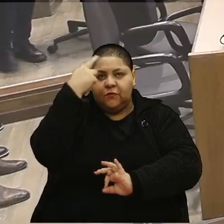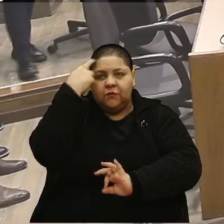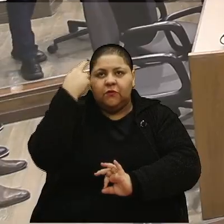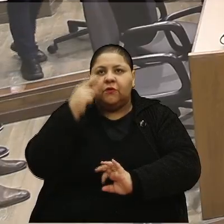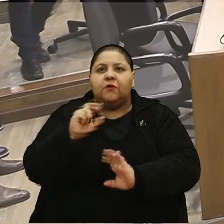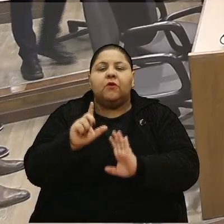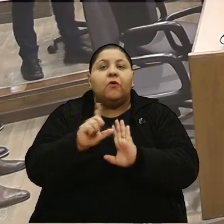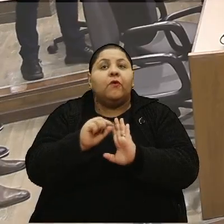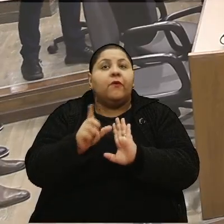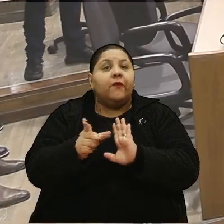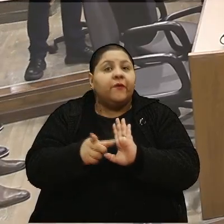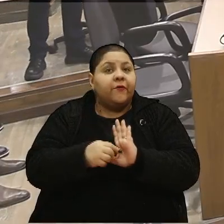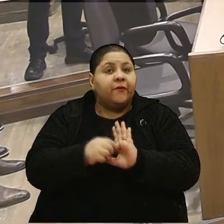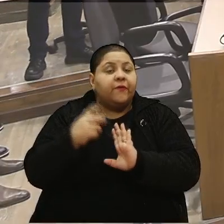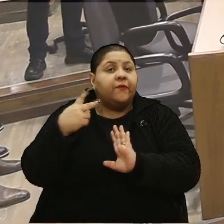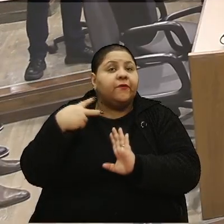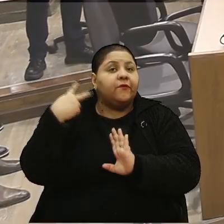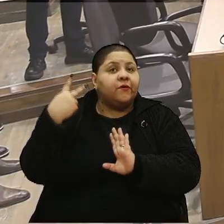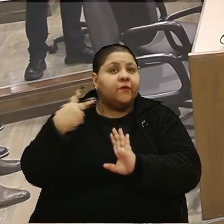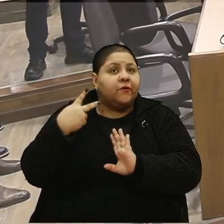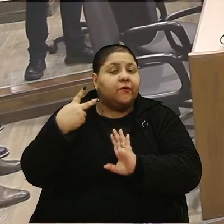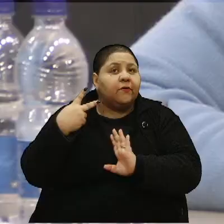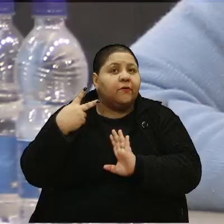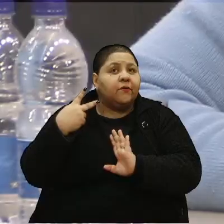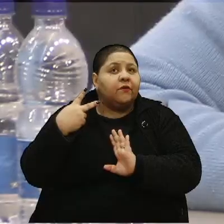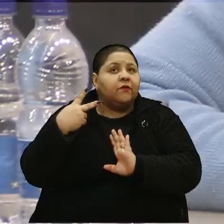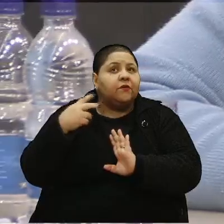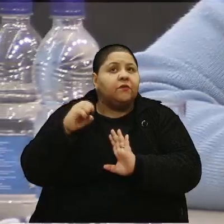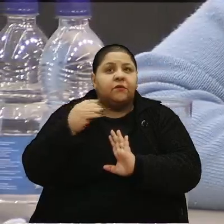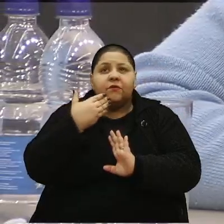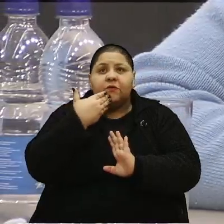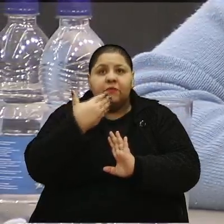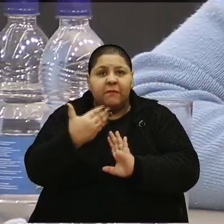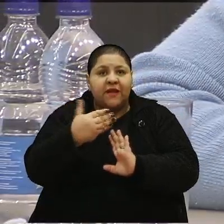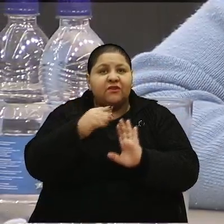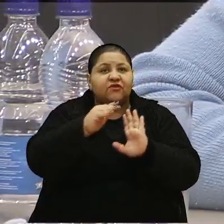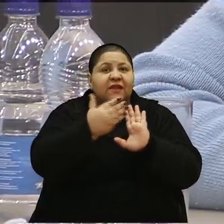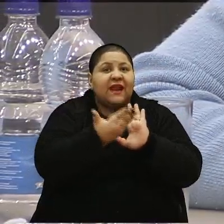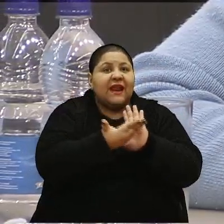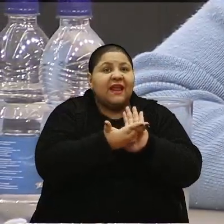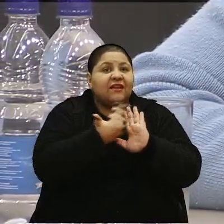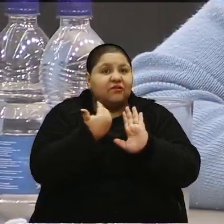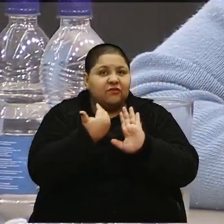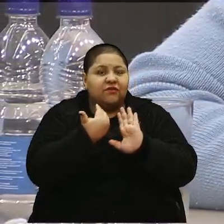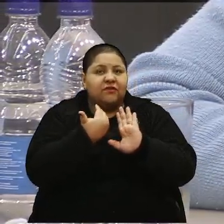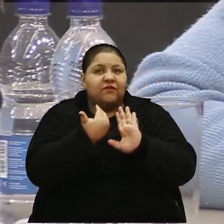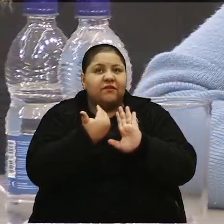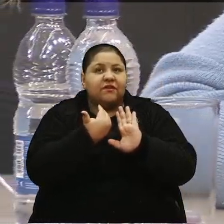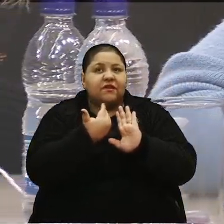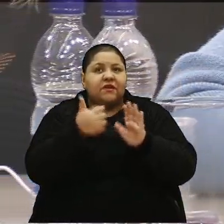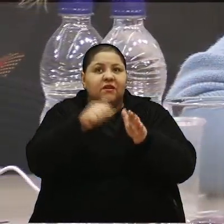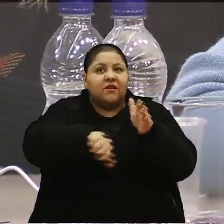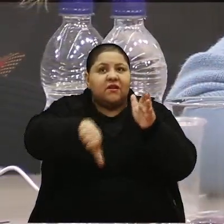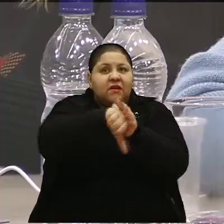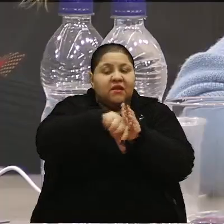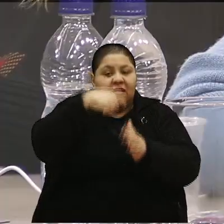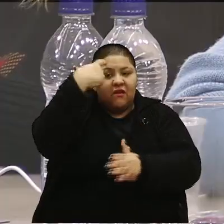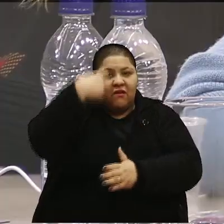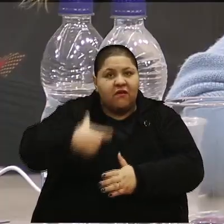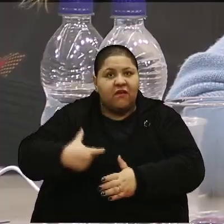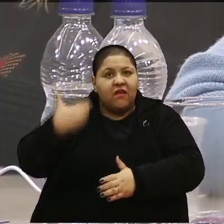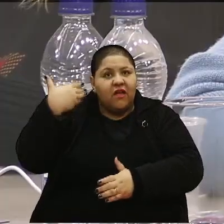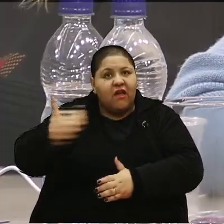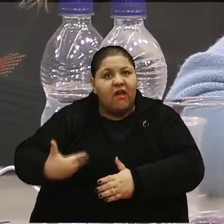Bom, o vereador, eu só que peço que ele retire que ele imputou crime à minha pessoa, dizendo que eu